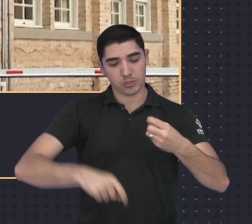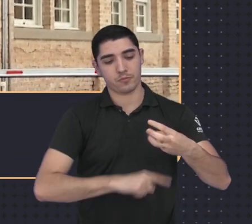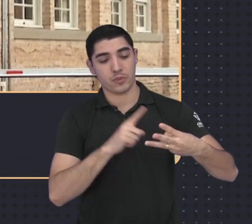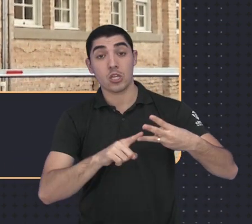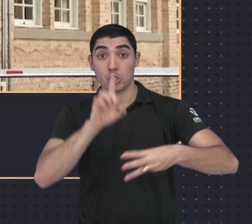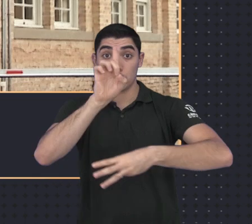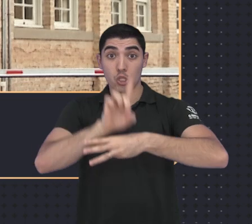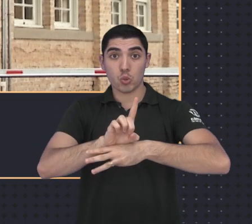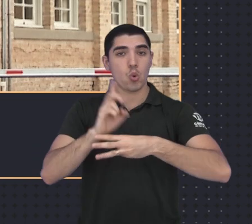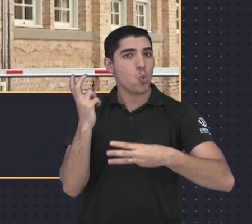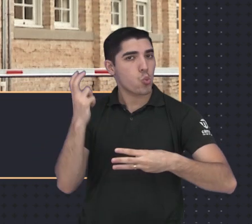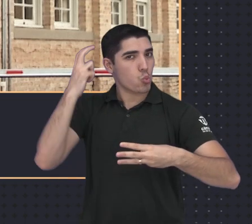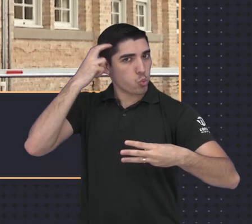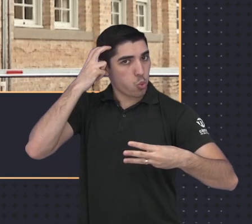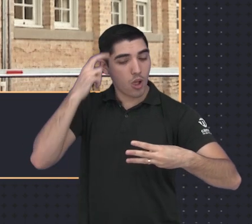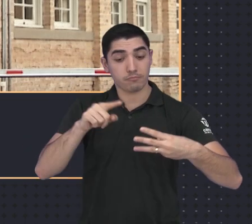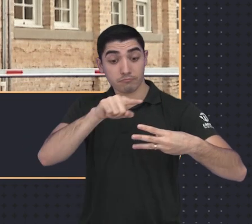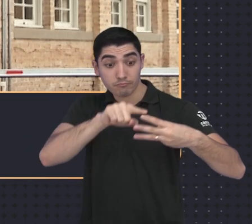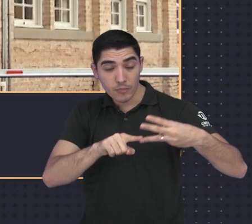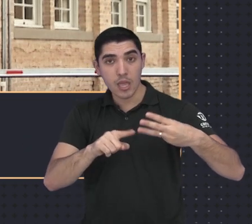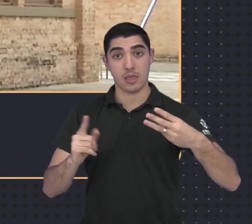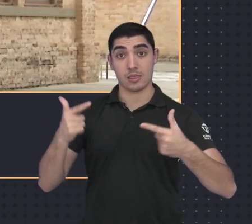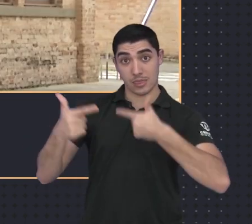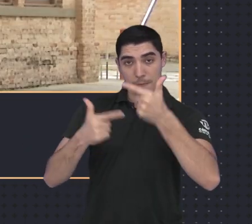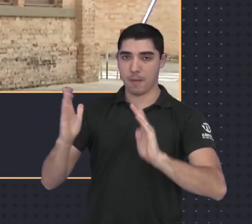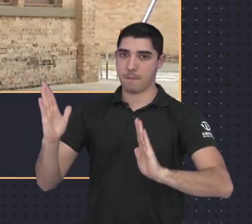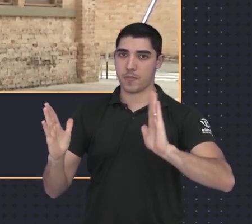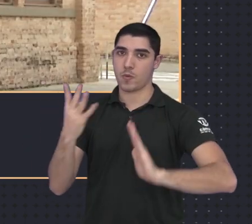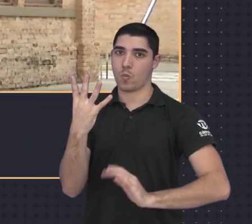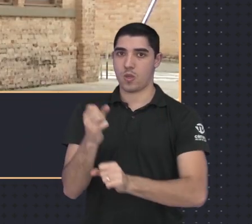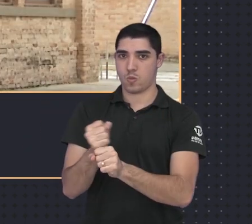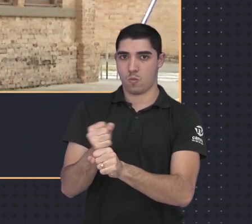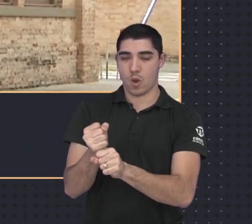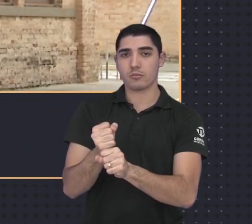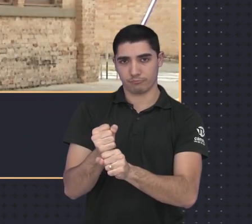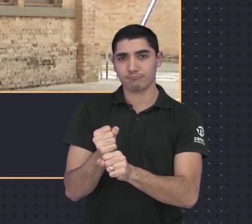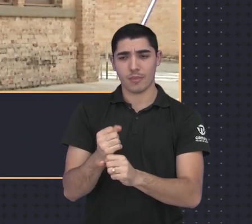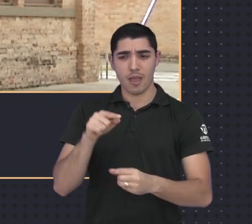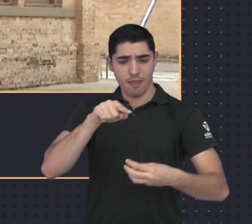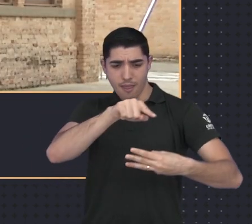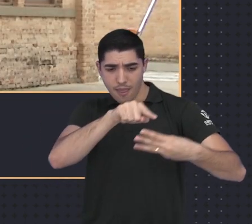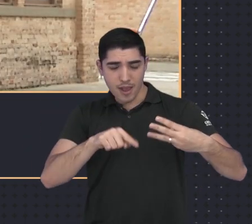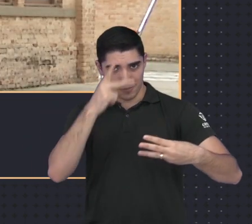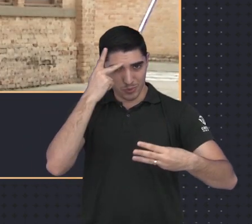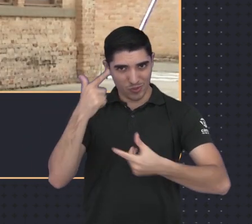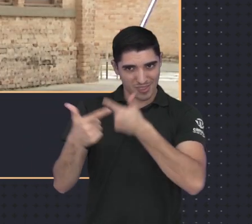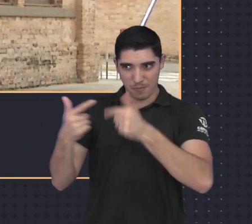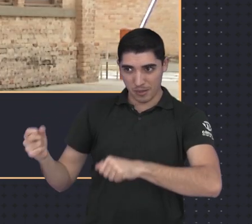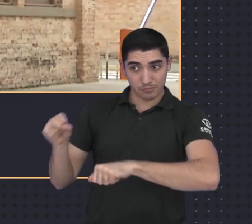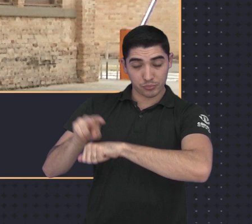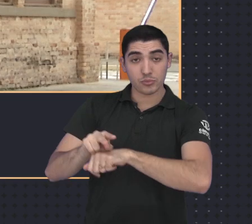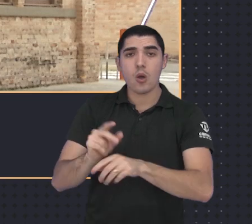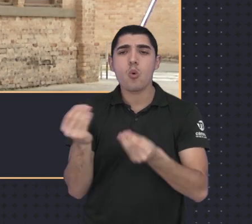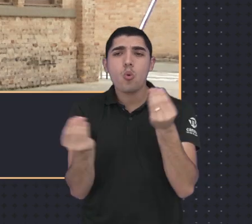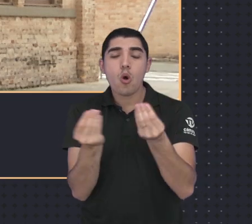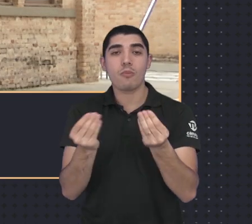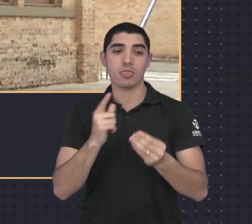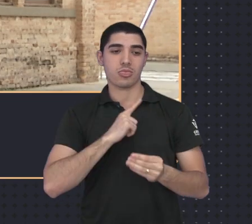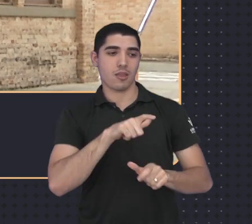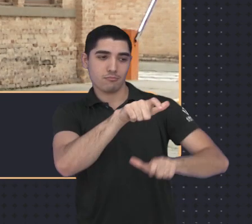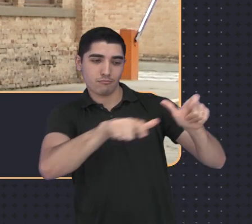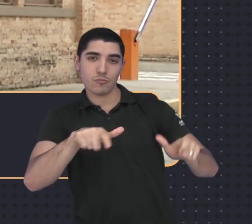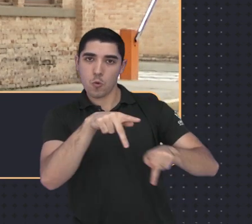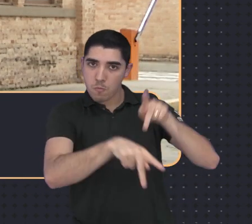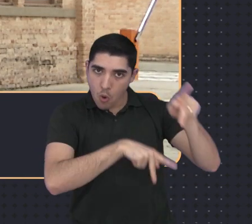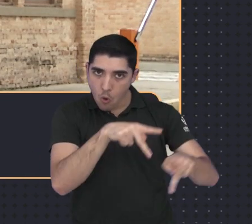diretor cultural, que terão mandatos de 4 anos. A decisão de quem integra os cargos é feita pelo município com o apoio